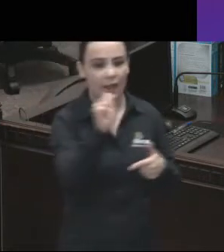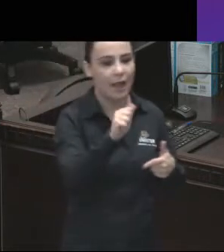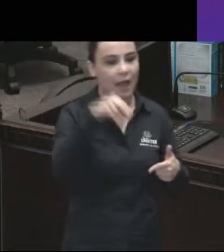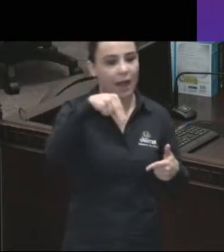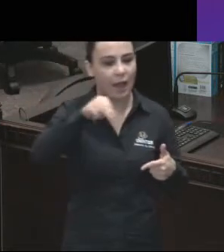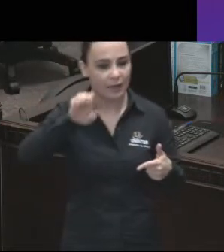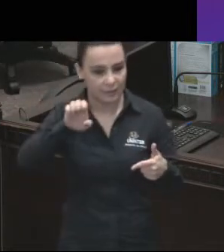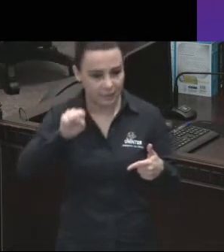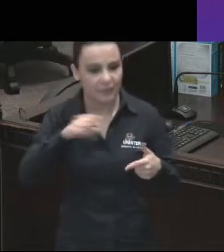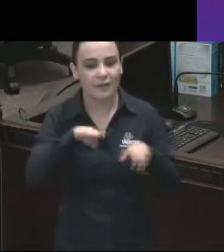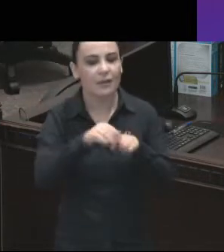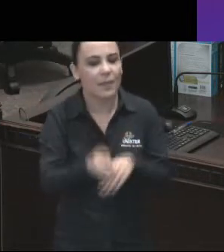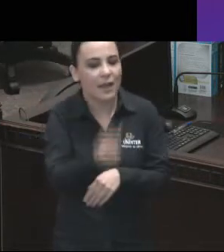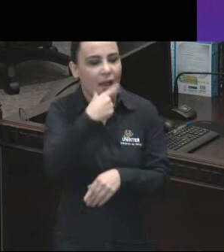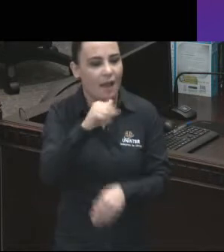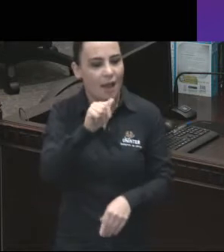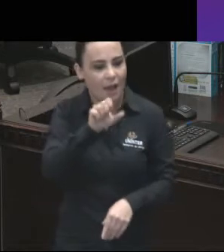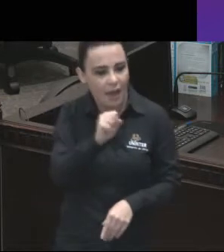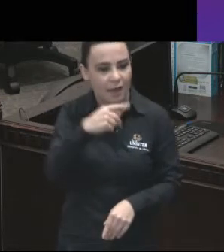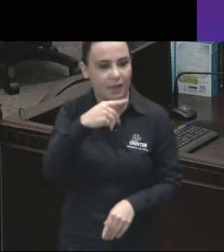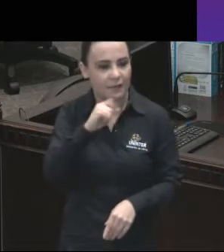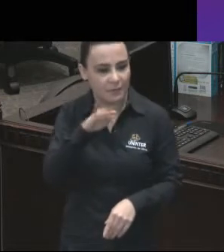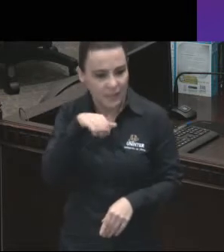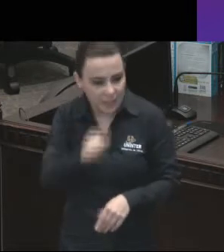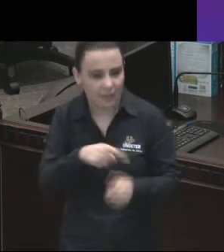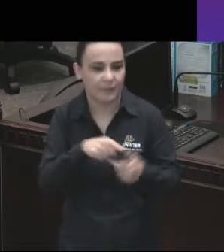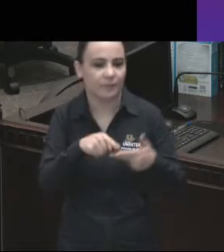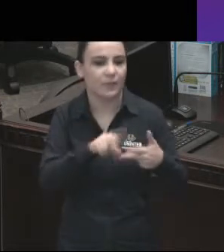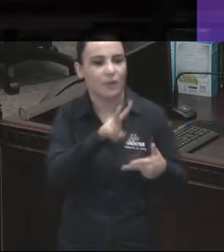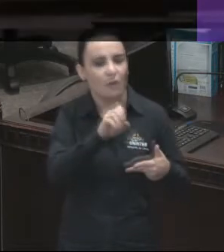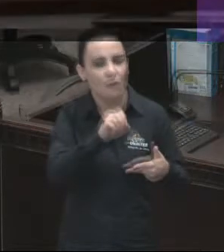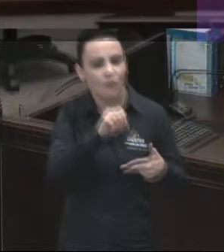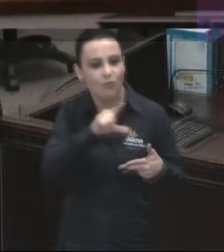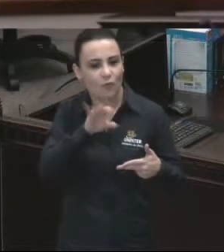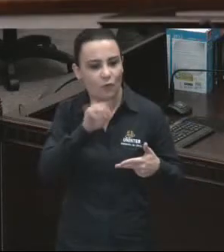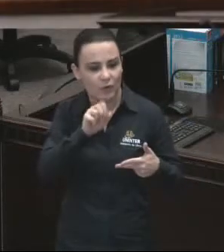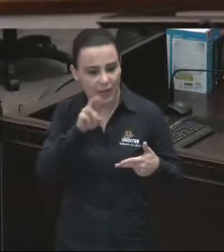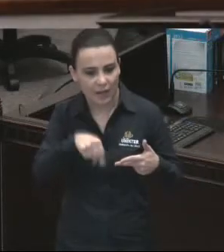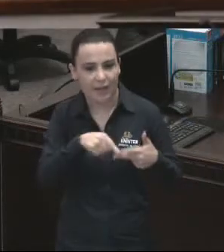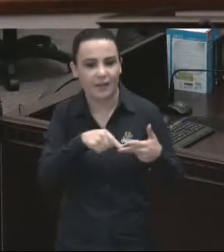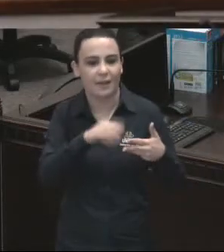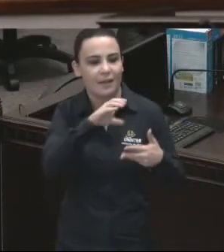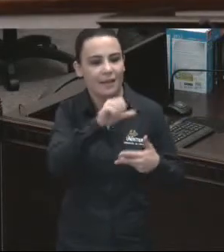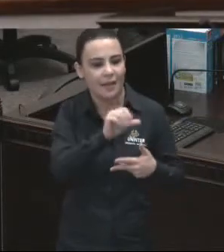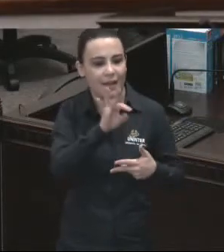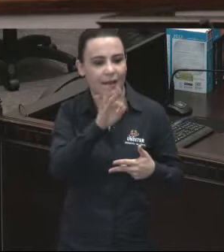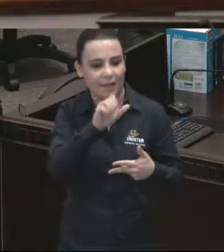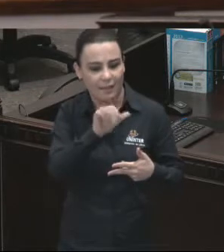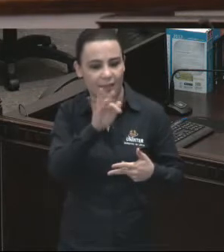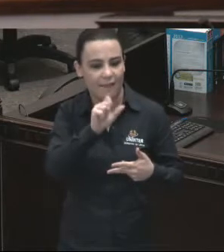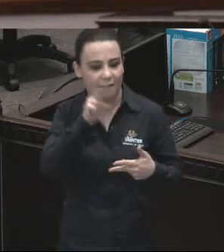da aspirina, por exemplo, da indometacina, Voltaren, Cataflam, esse tipo de droga é que está